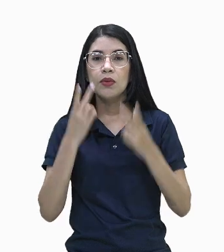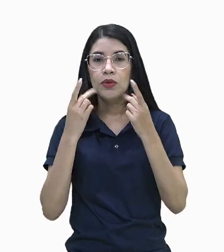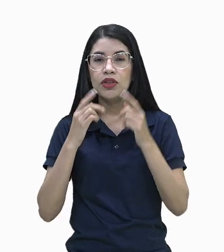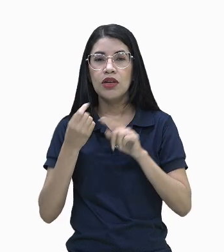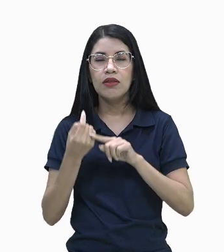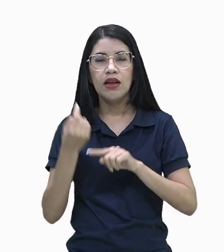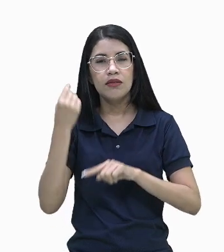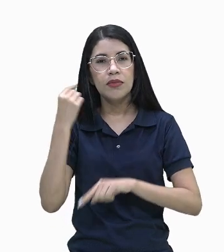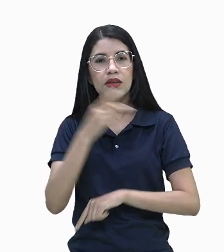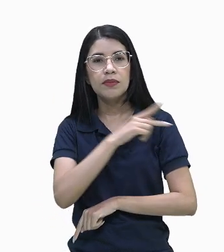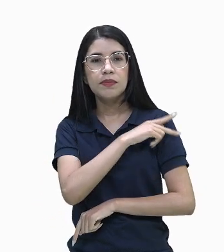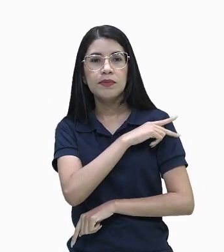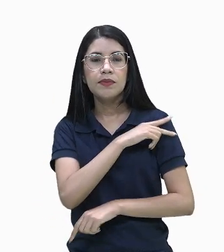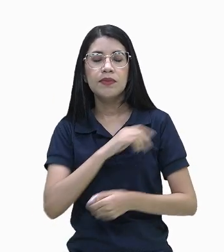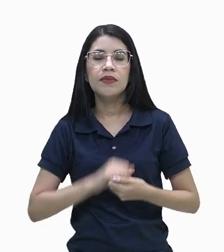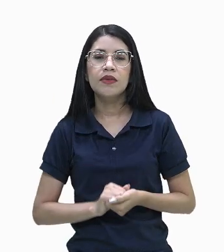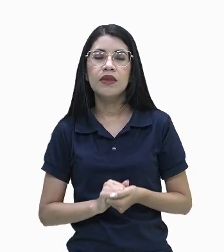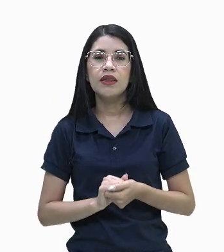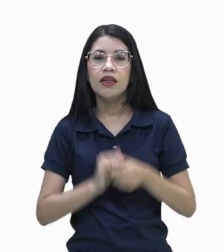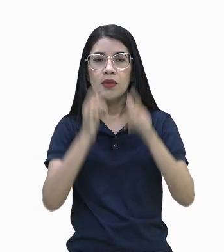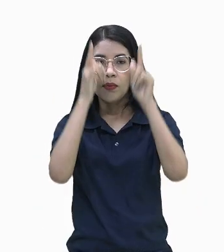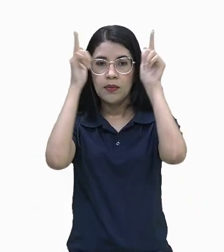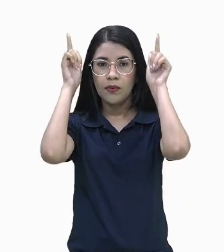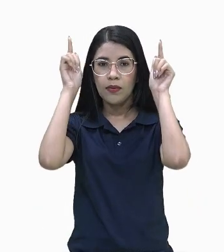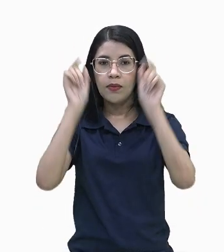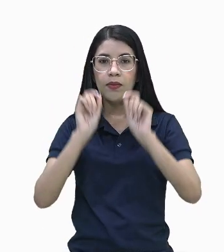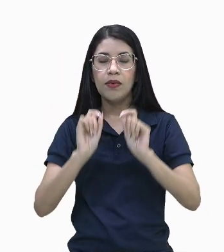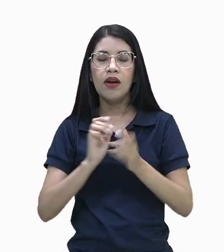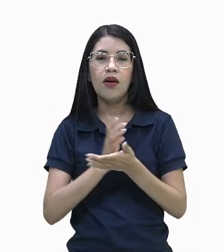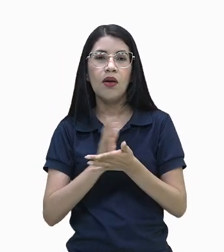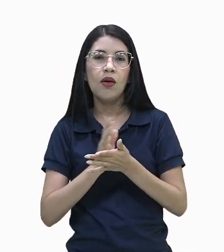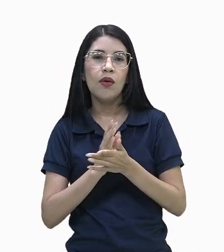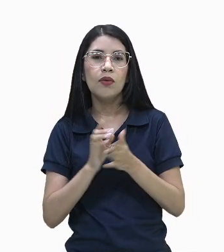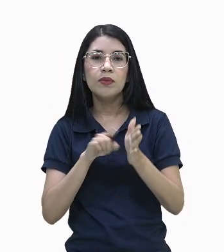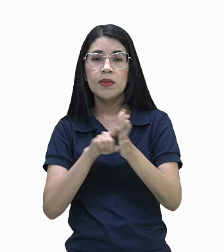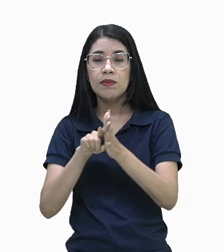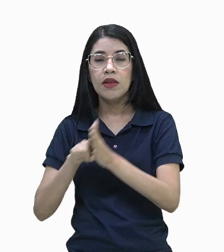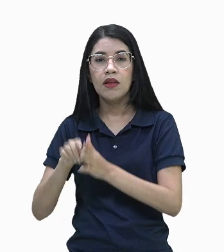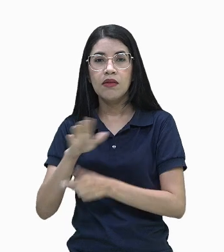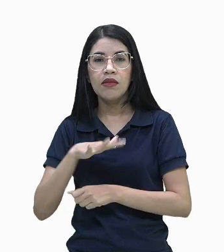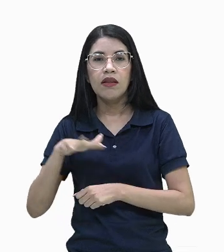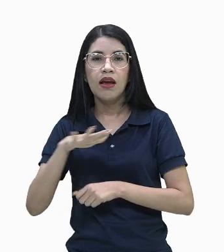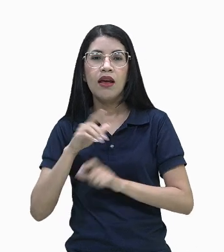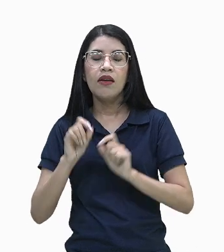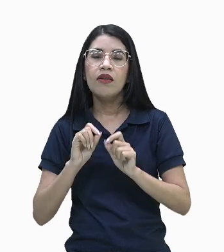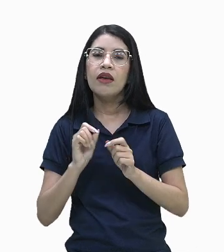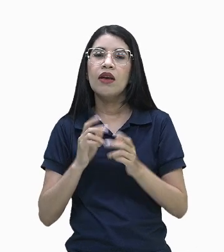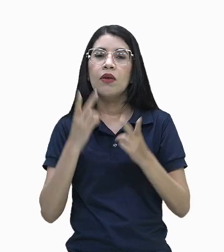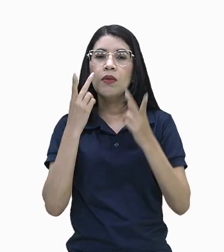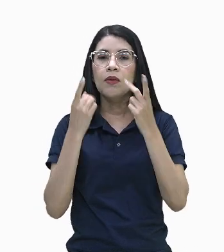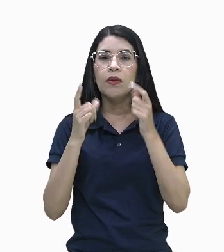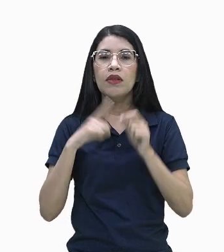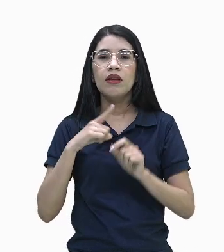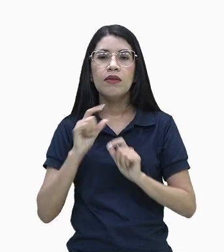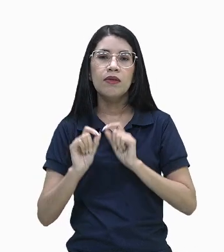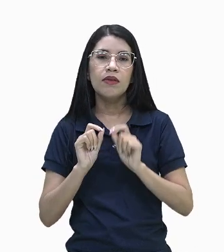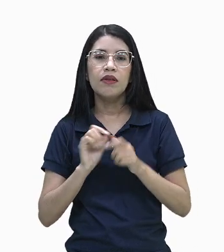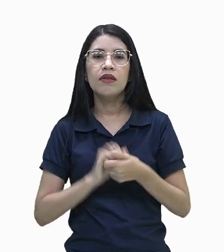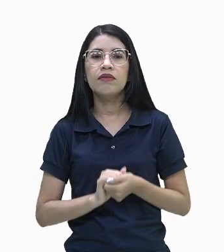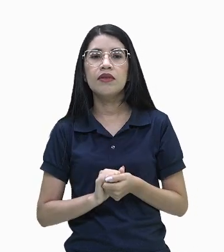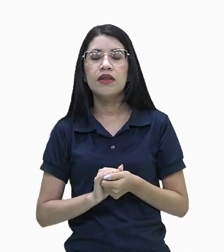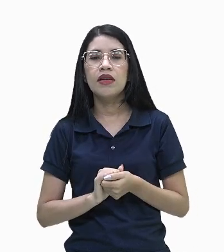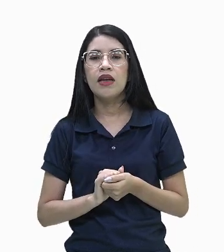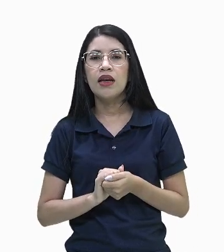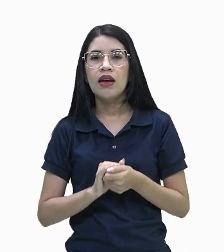alguns estudiosos, a gênese do teatro grego tem relação com a realização das Dionísicas, né? Uma série